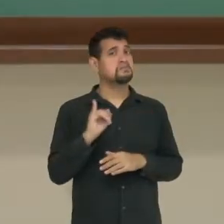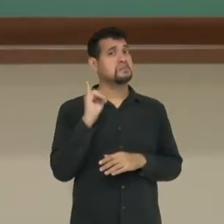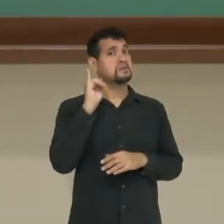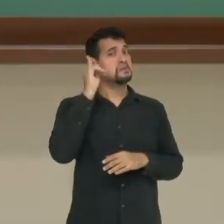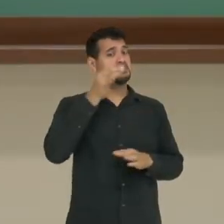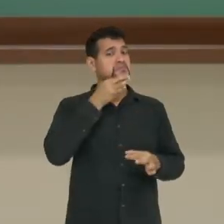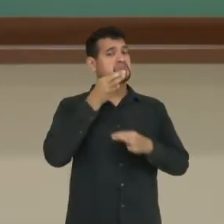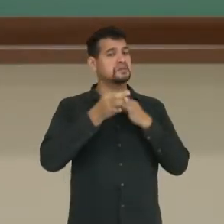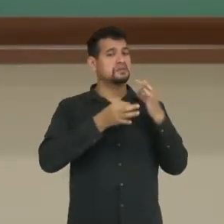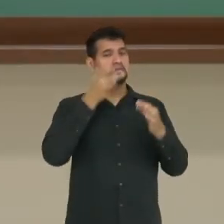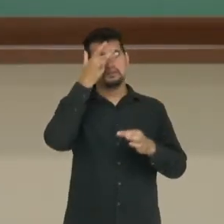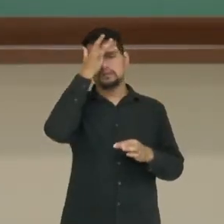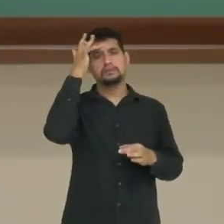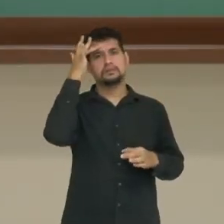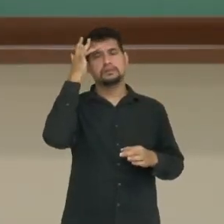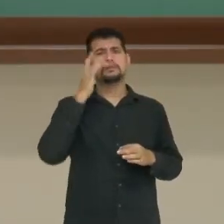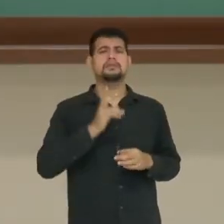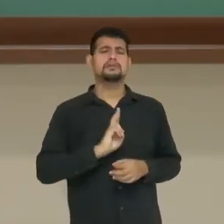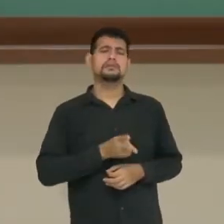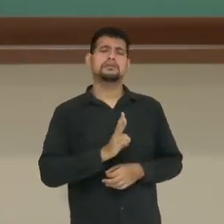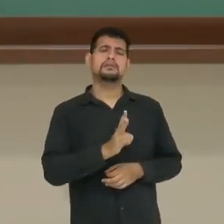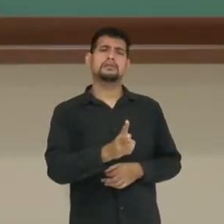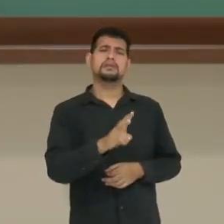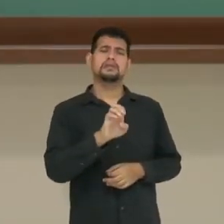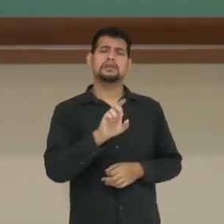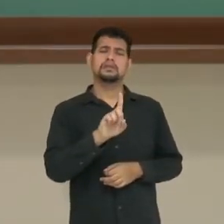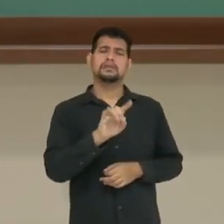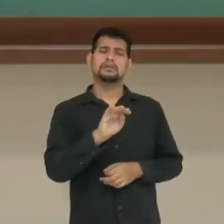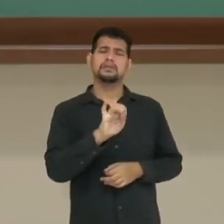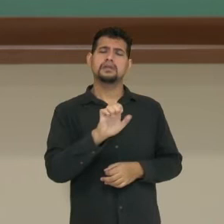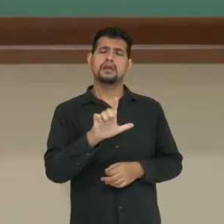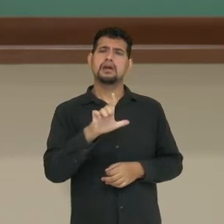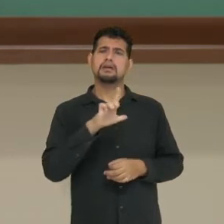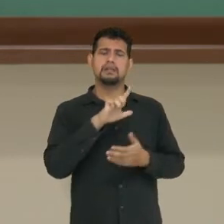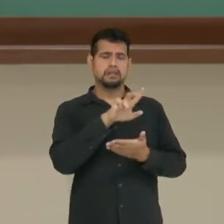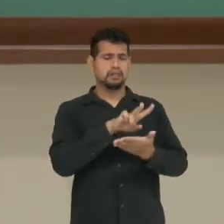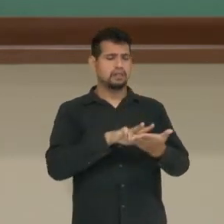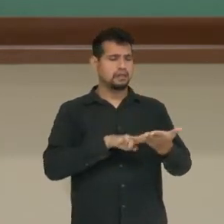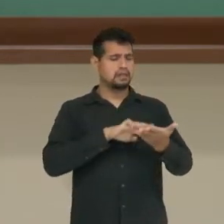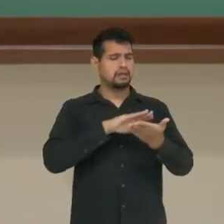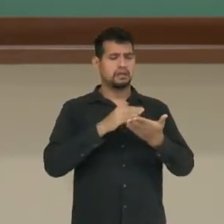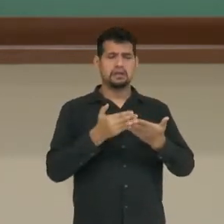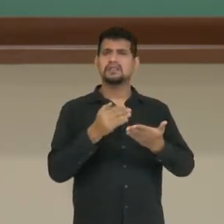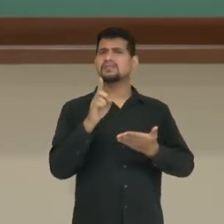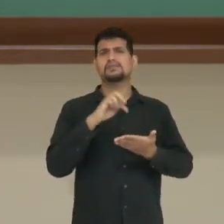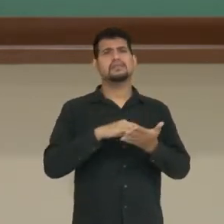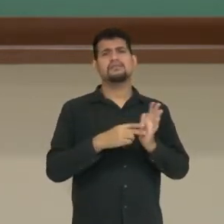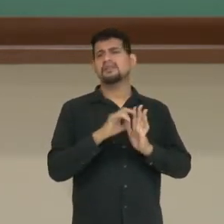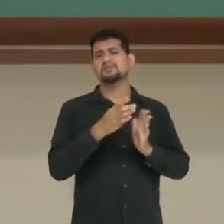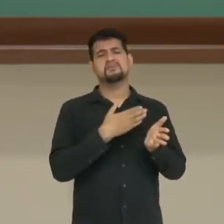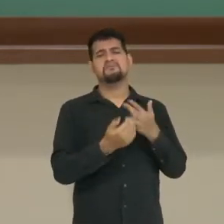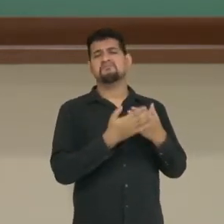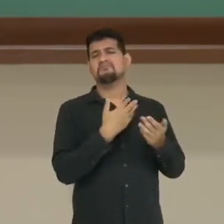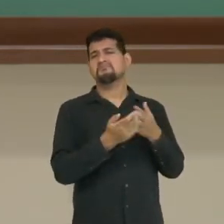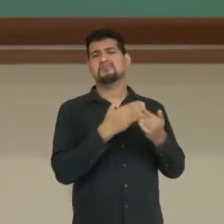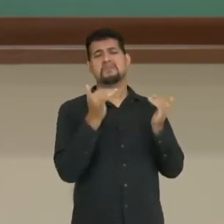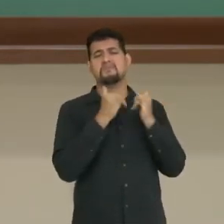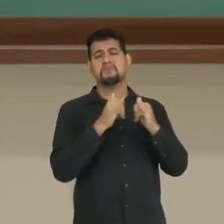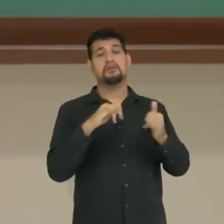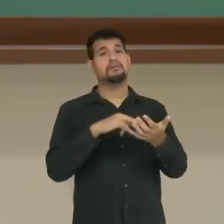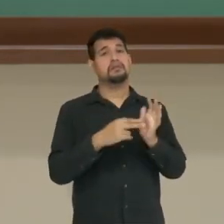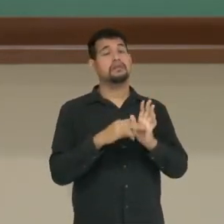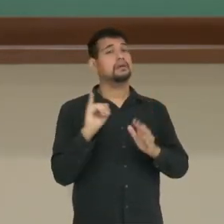opinião pública. Sempre que o editorial interpreta um fato, não é sobre um fato qualquer, é alguma coisa que